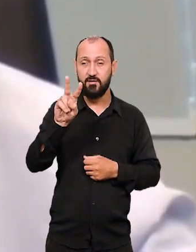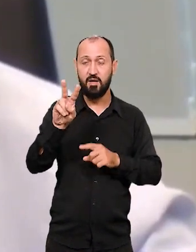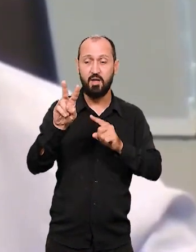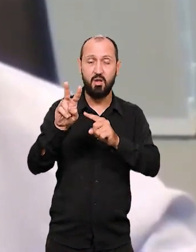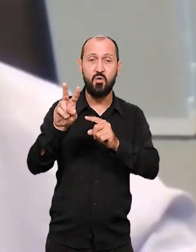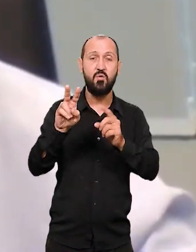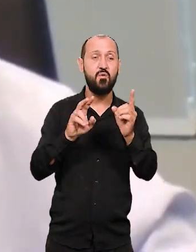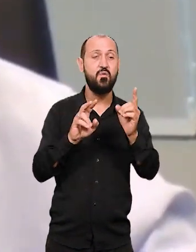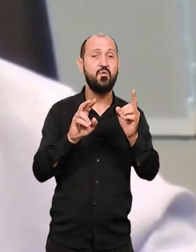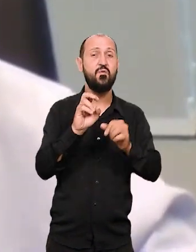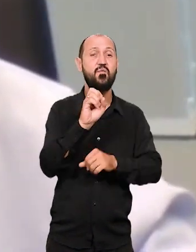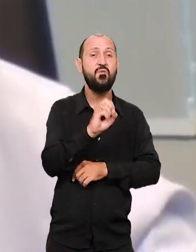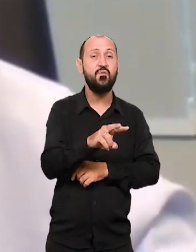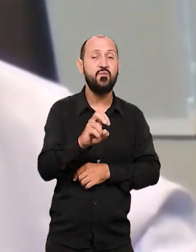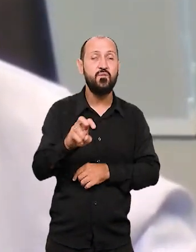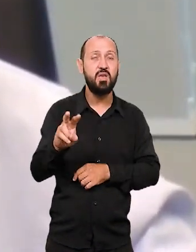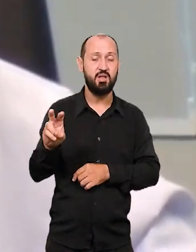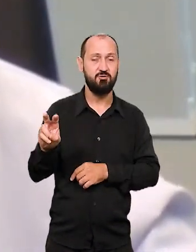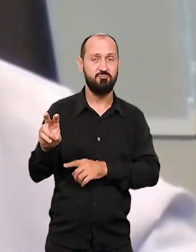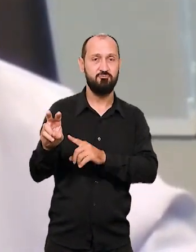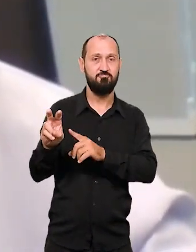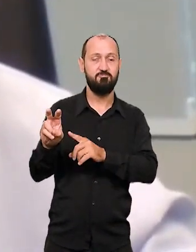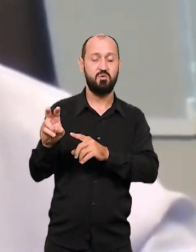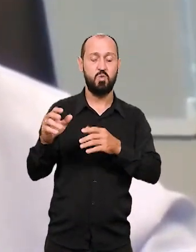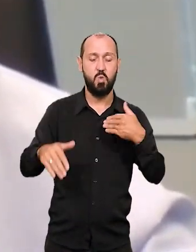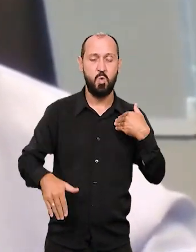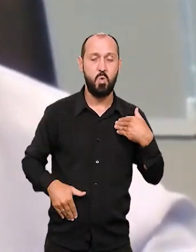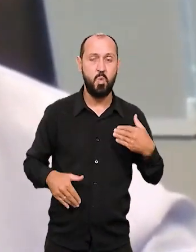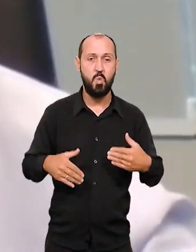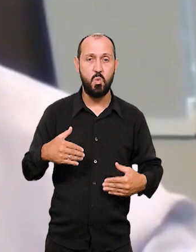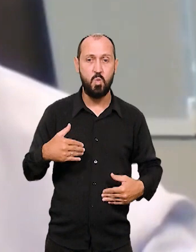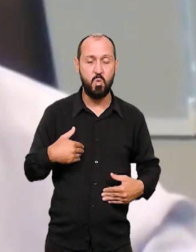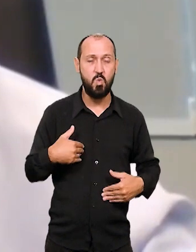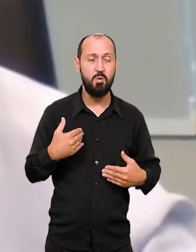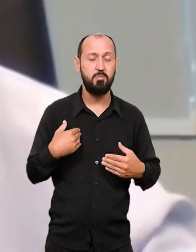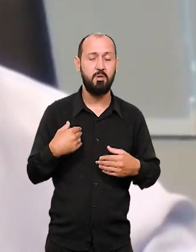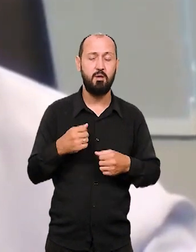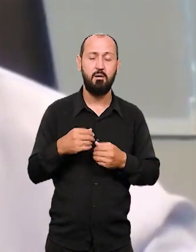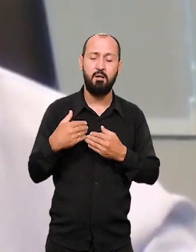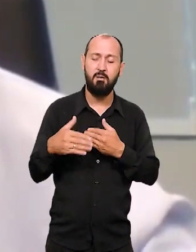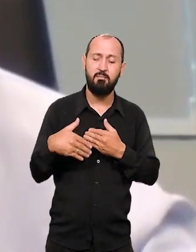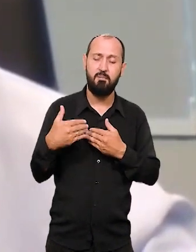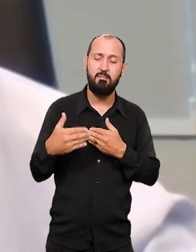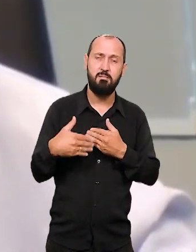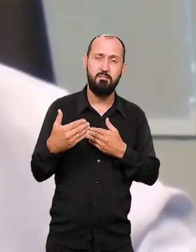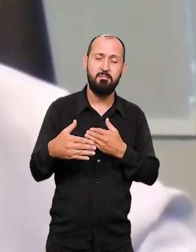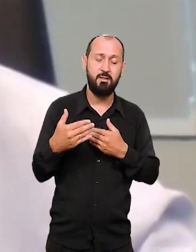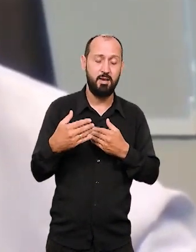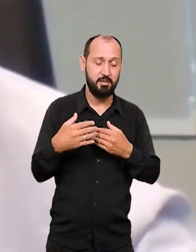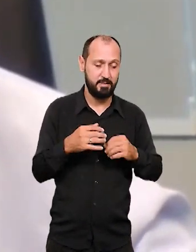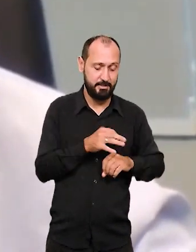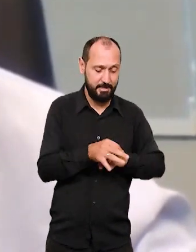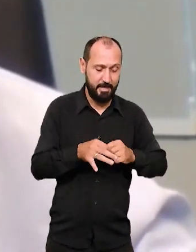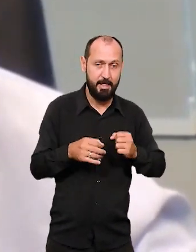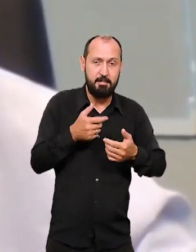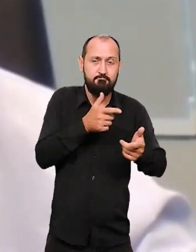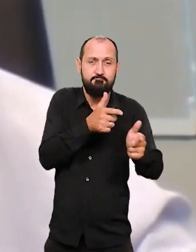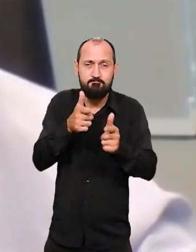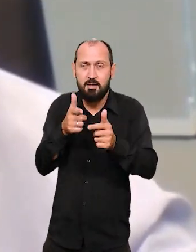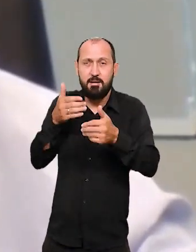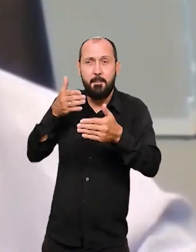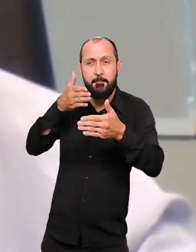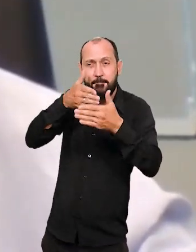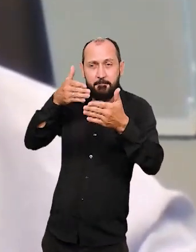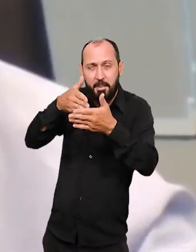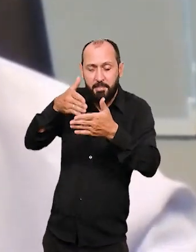é o vírus que faz com que o nosso corpo perca ao longo do tempo essas defesas que a gente